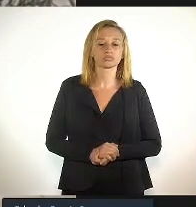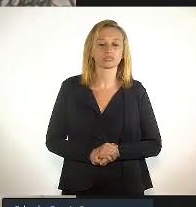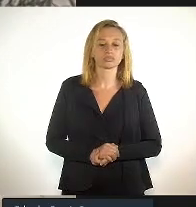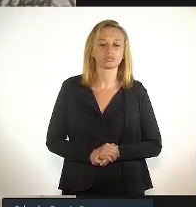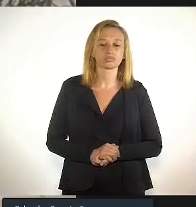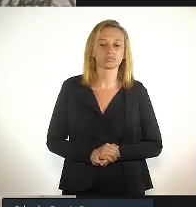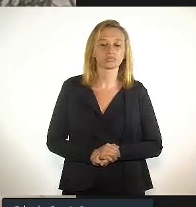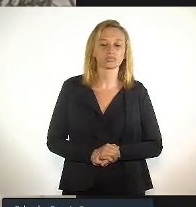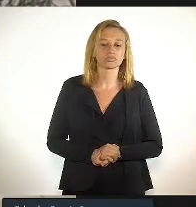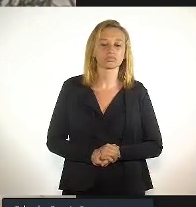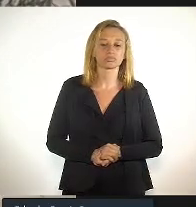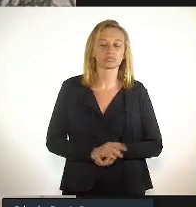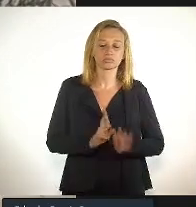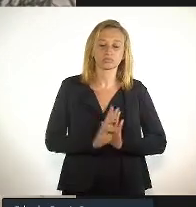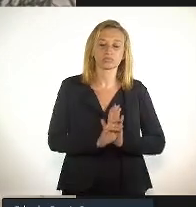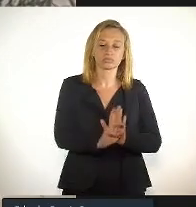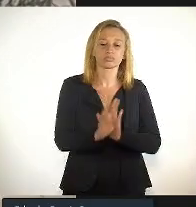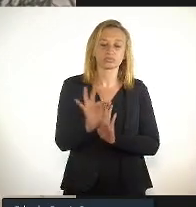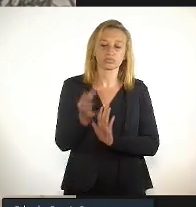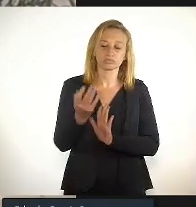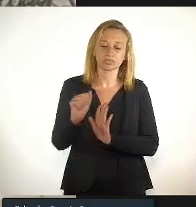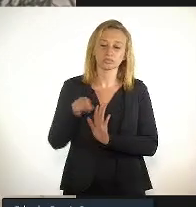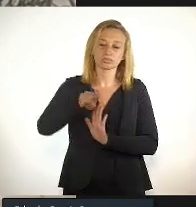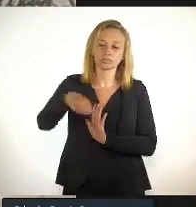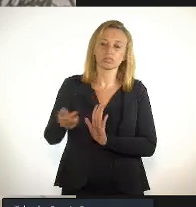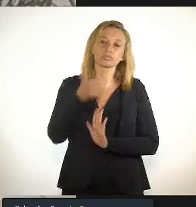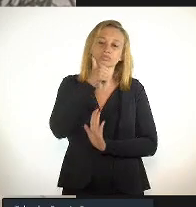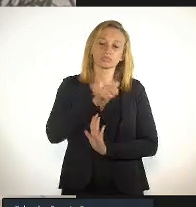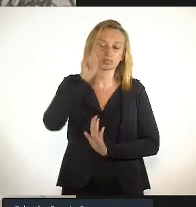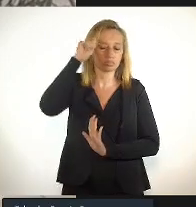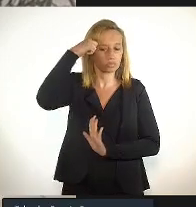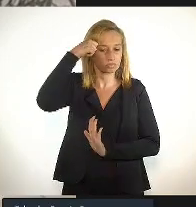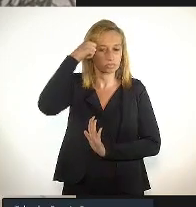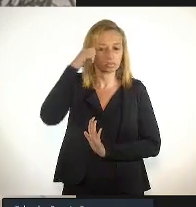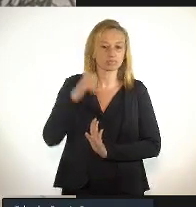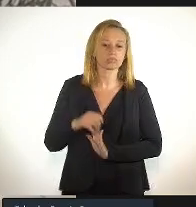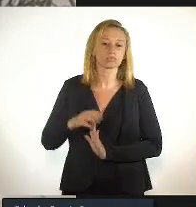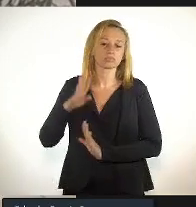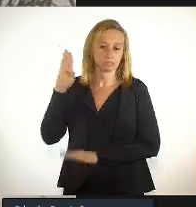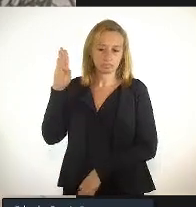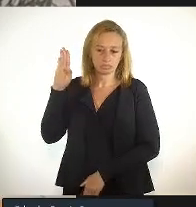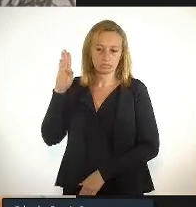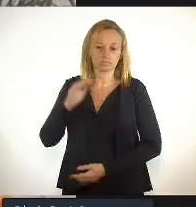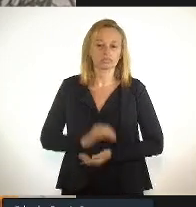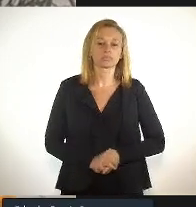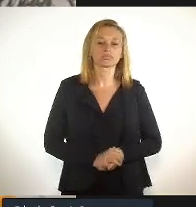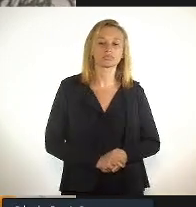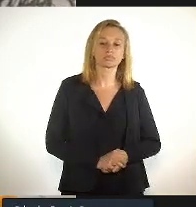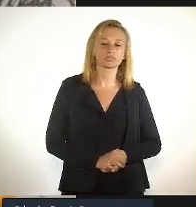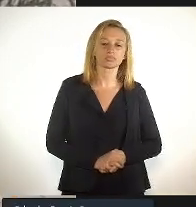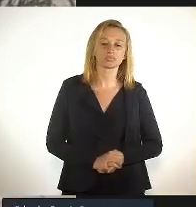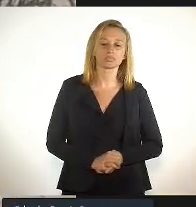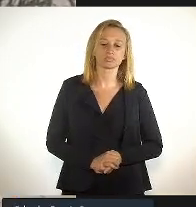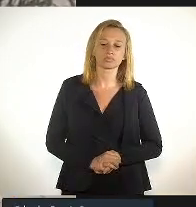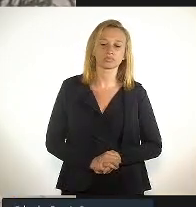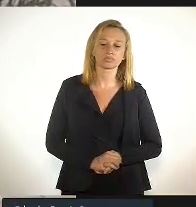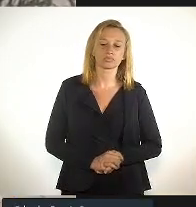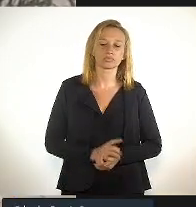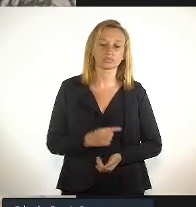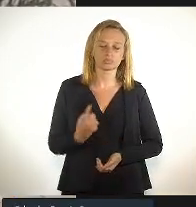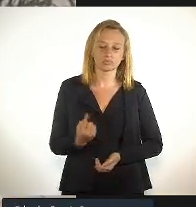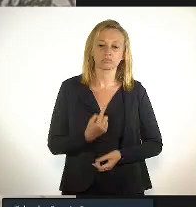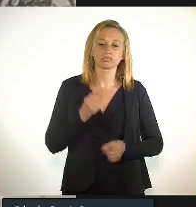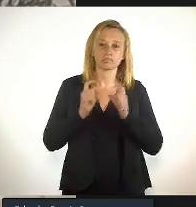como Talíria Petroni e outras mulheres pretas parlamentares, trazendo aqui a